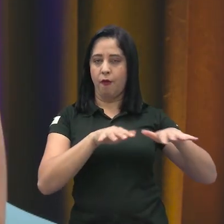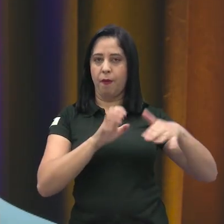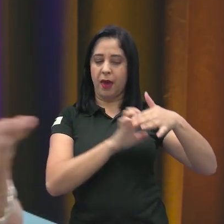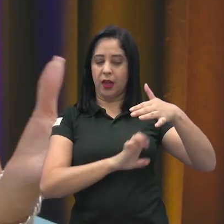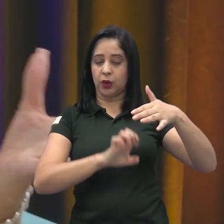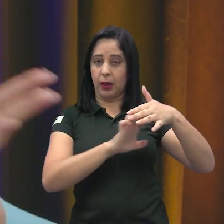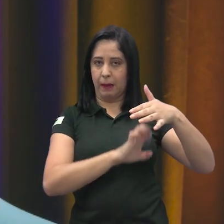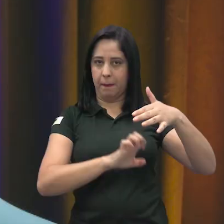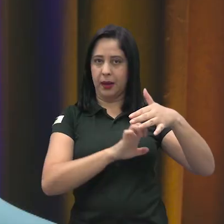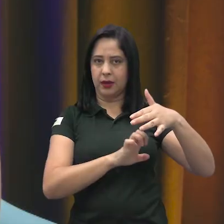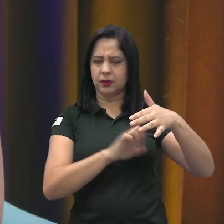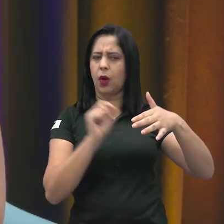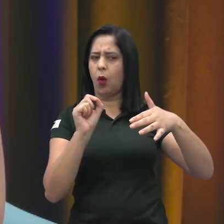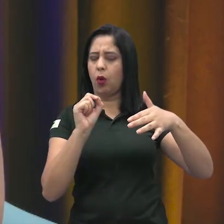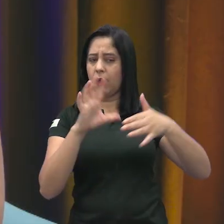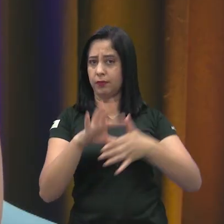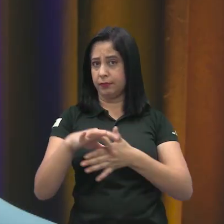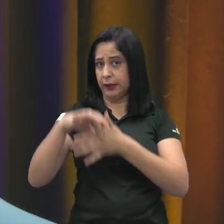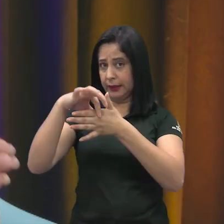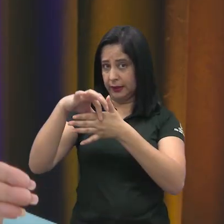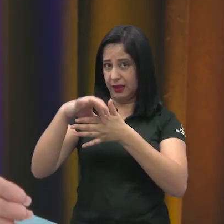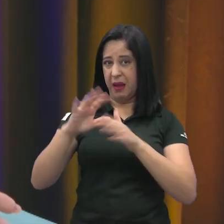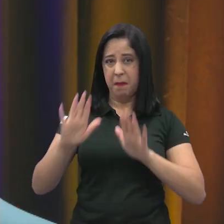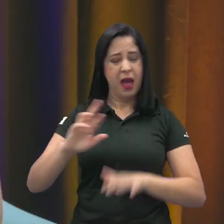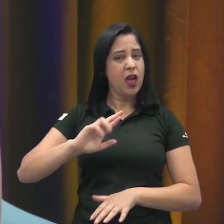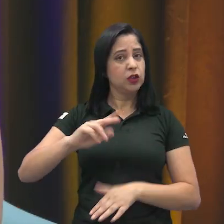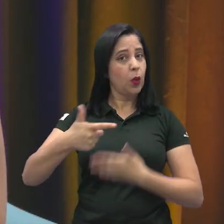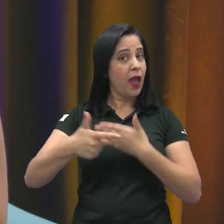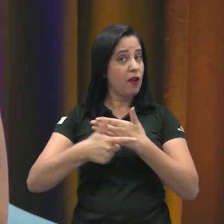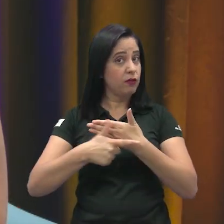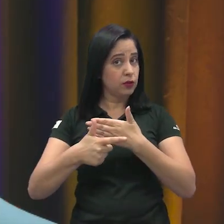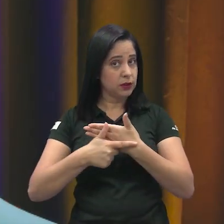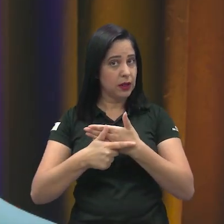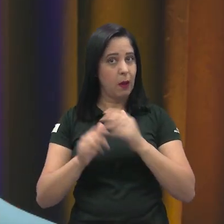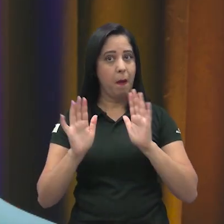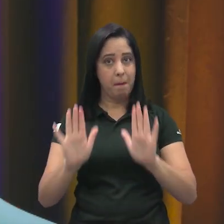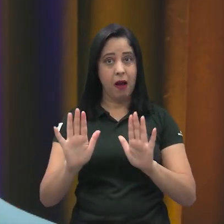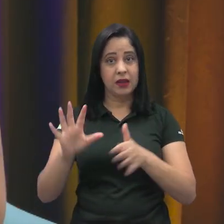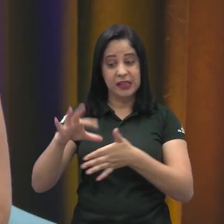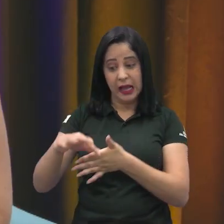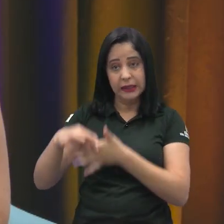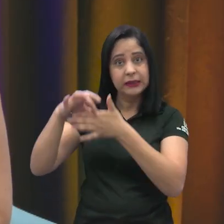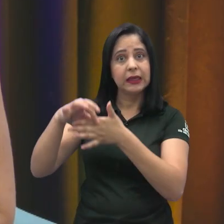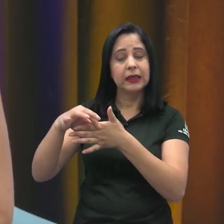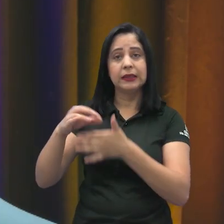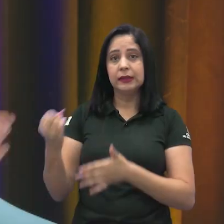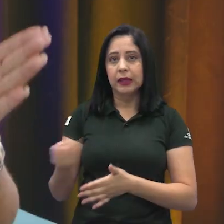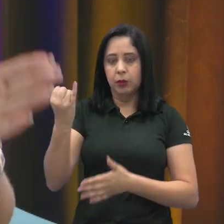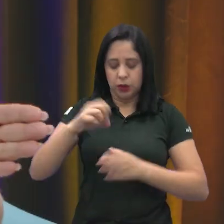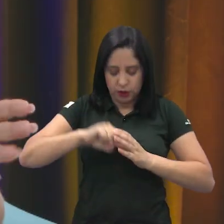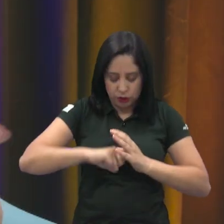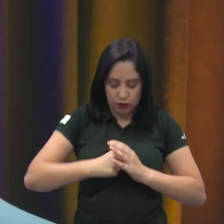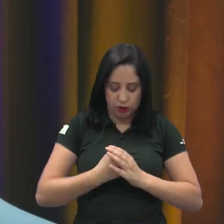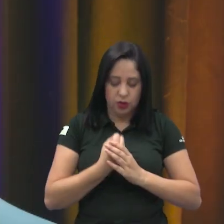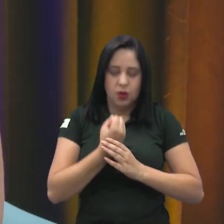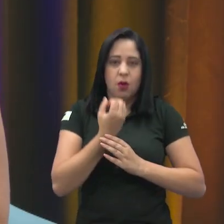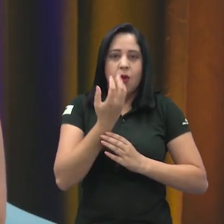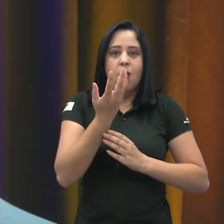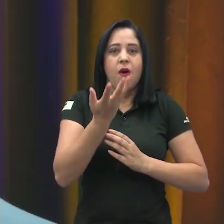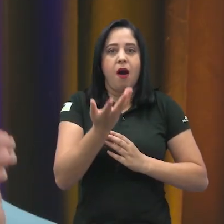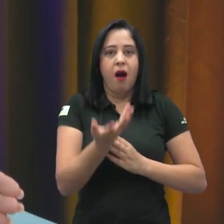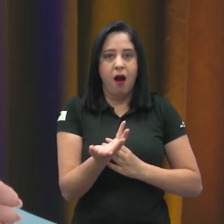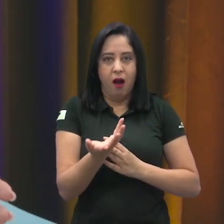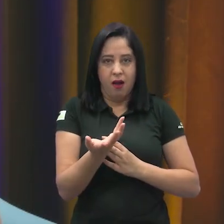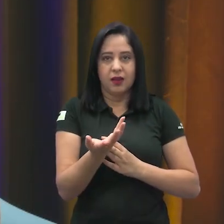liderança. Mas não estamos falando de cargos ou títulos, falamos da liderança essencial, aquela que nasce de dentro para gerir